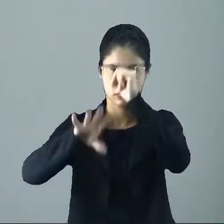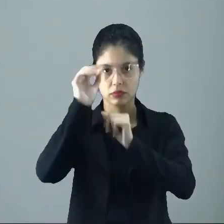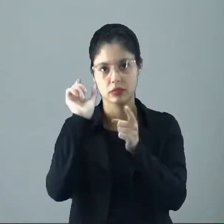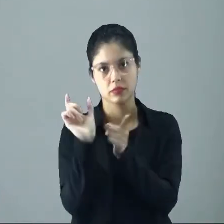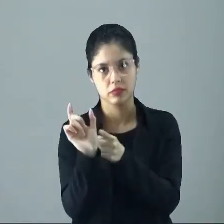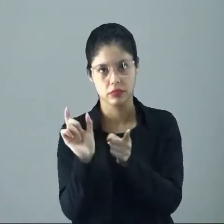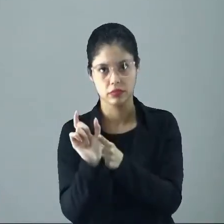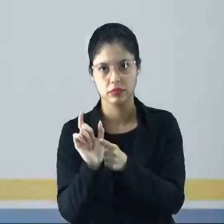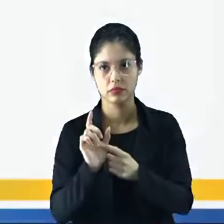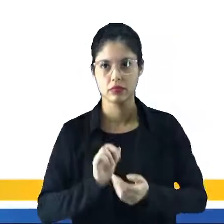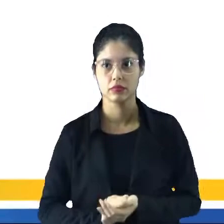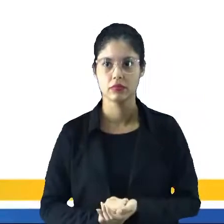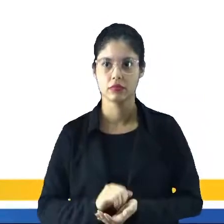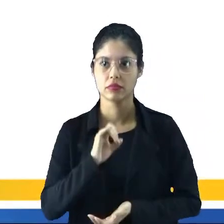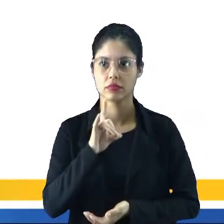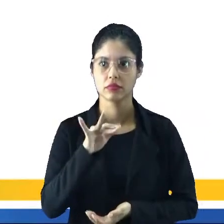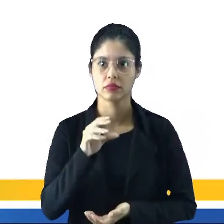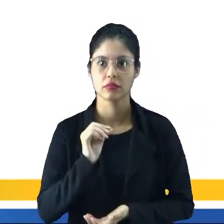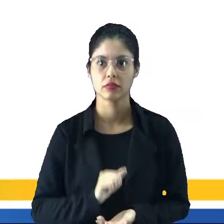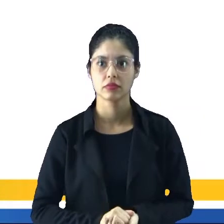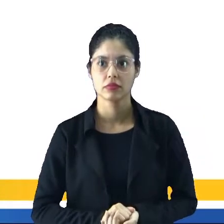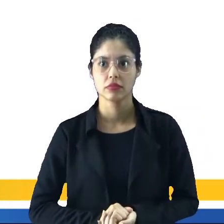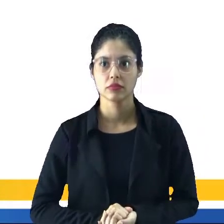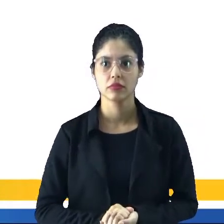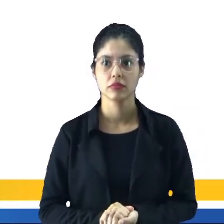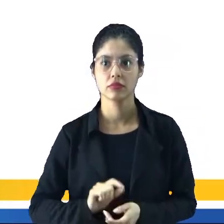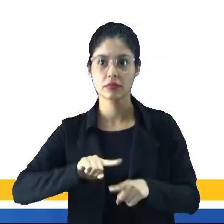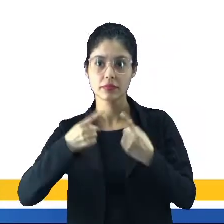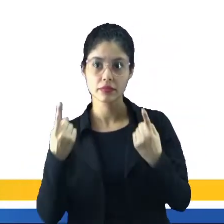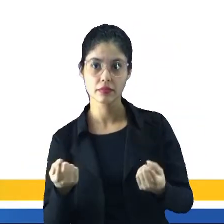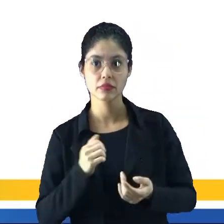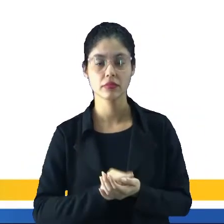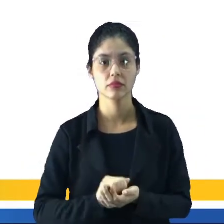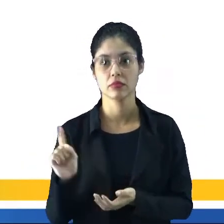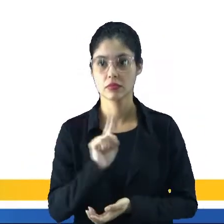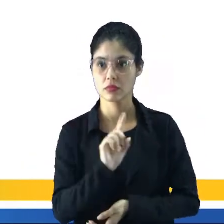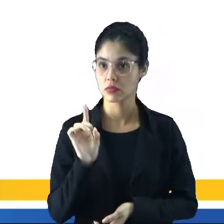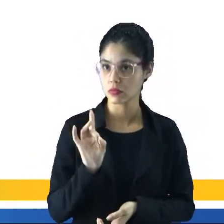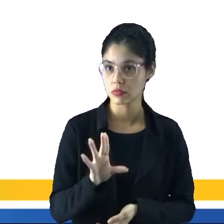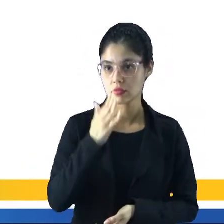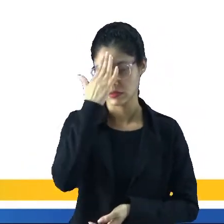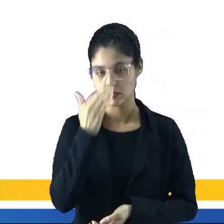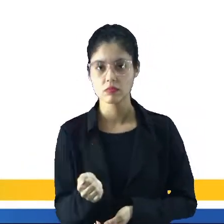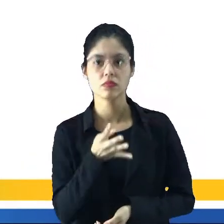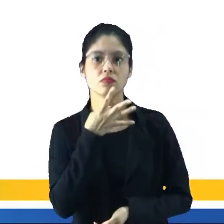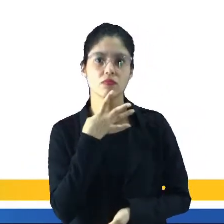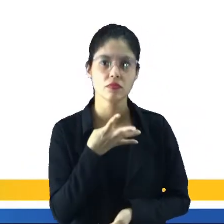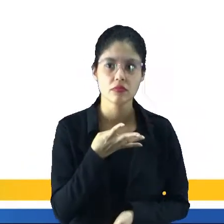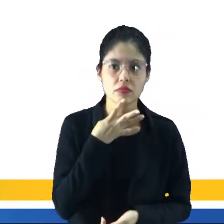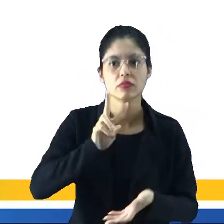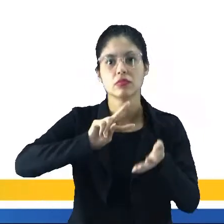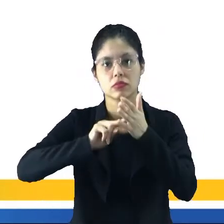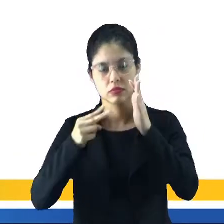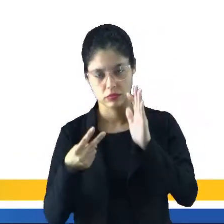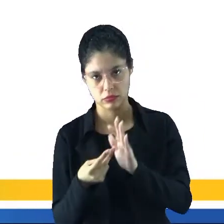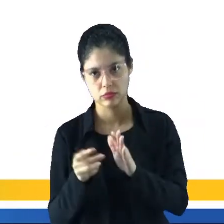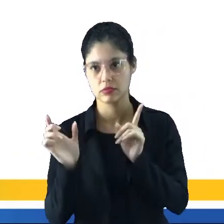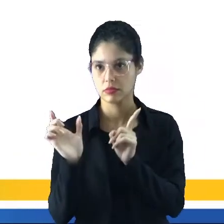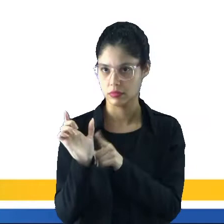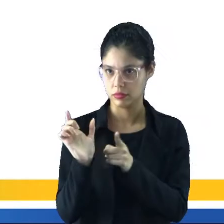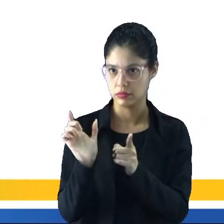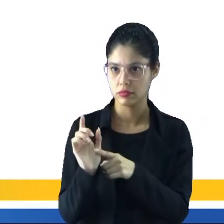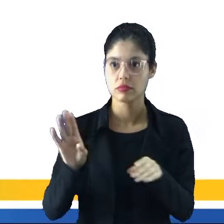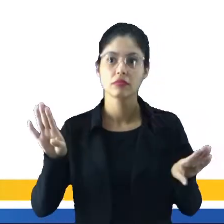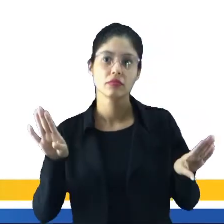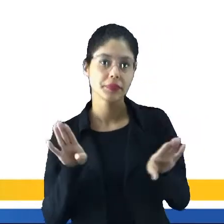das palavras desse idioma. Porém, não é apenas saber, conhecer o